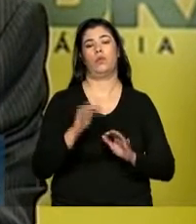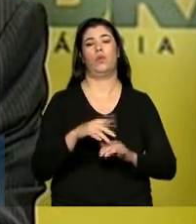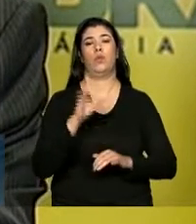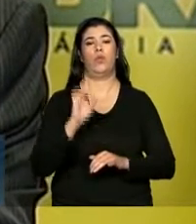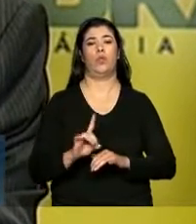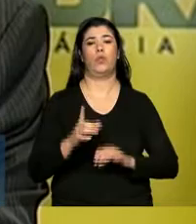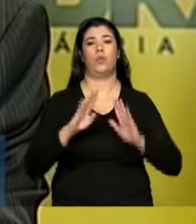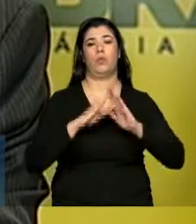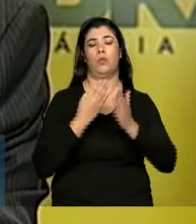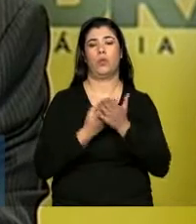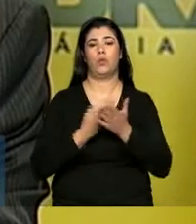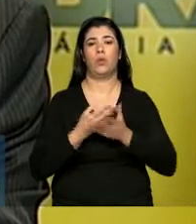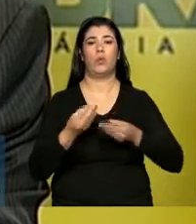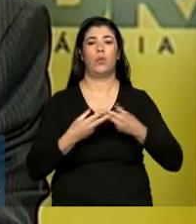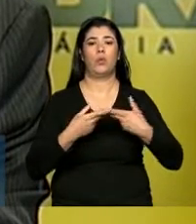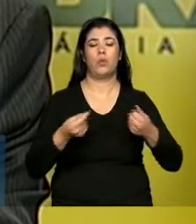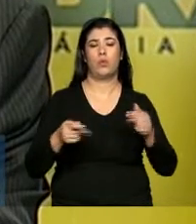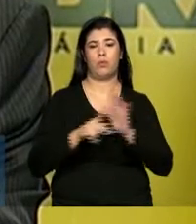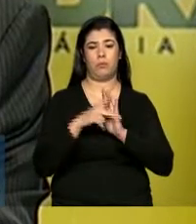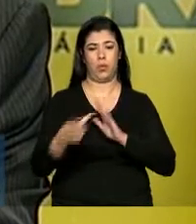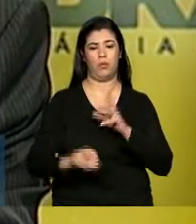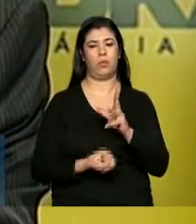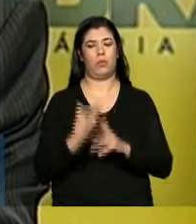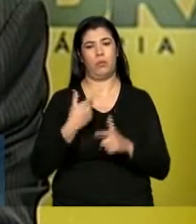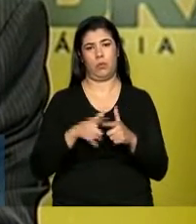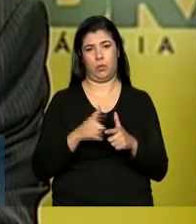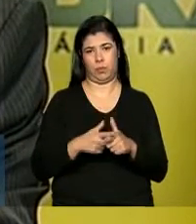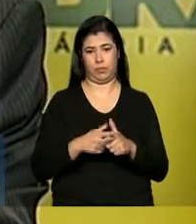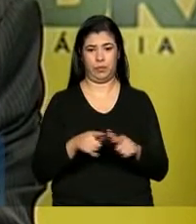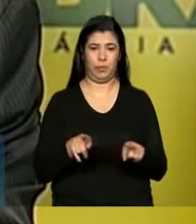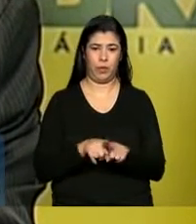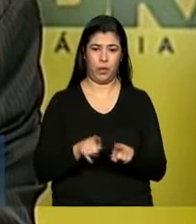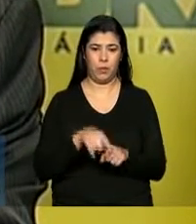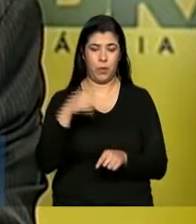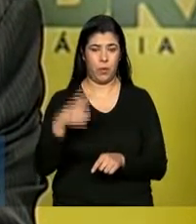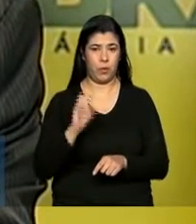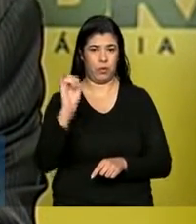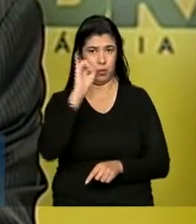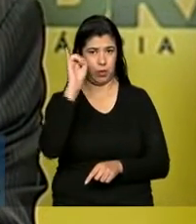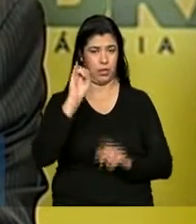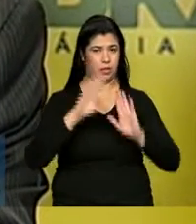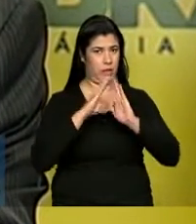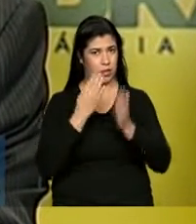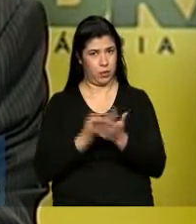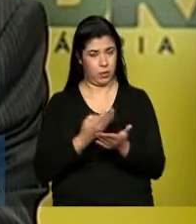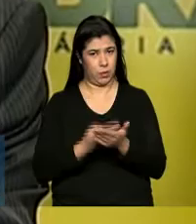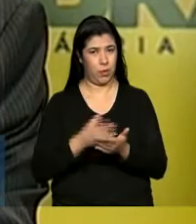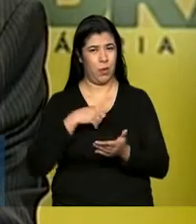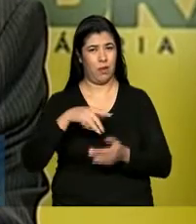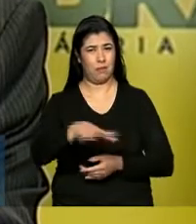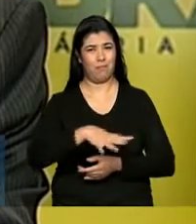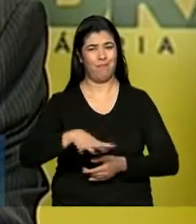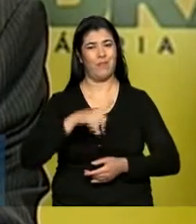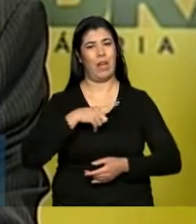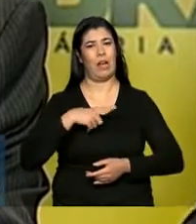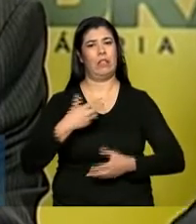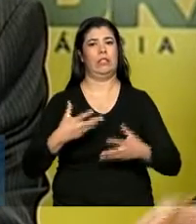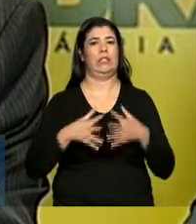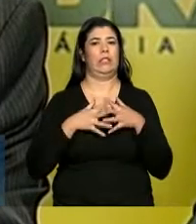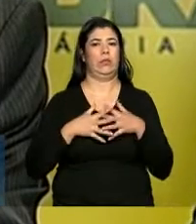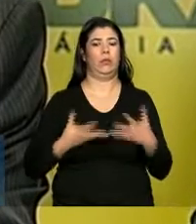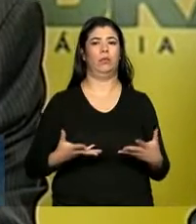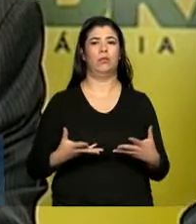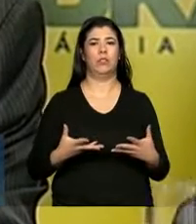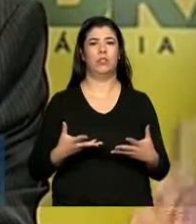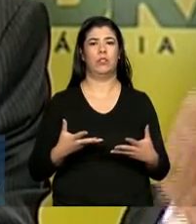vai enfrentar determinadas questões que lá surgem. Outra questão, escolas são terreno de conflito. Então, você tem